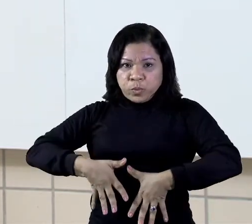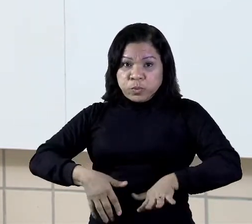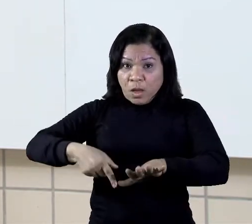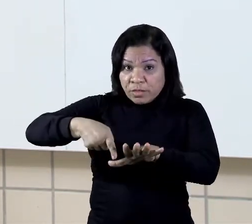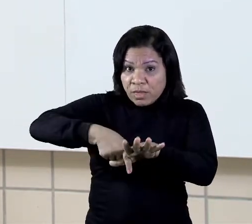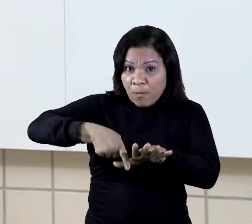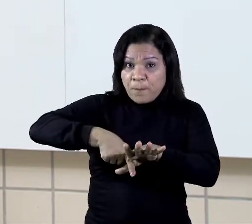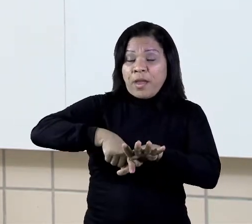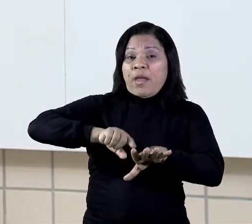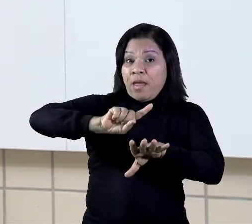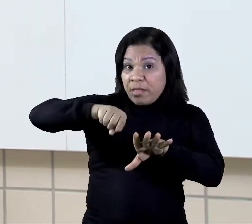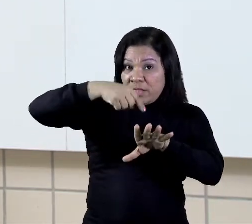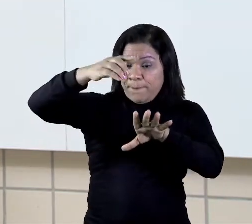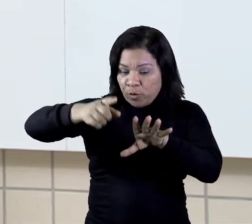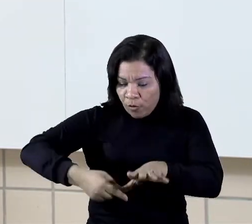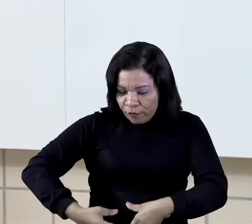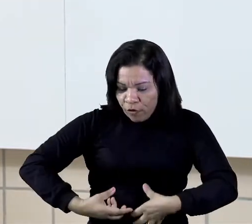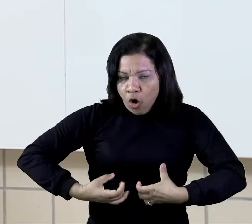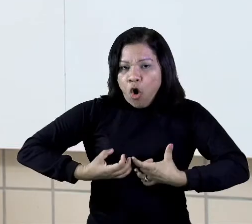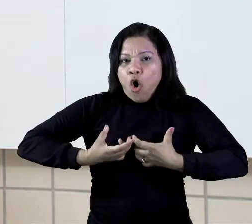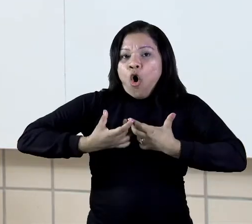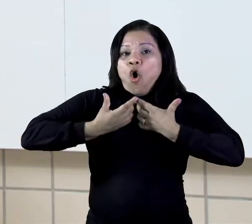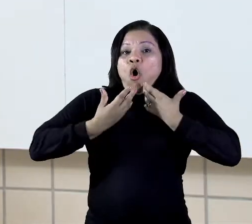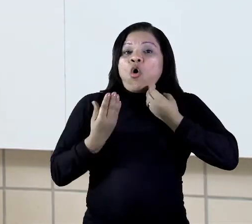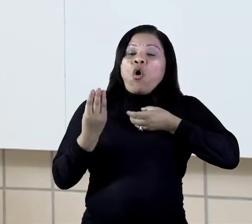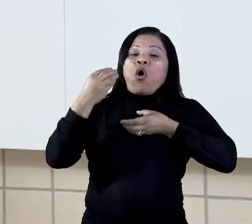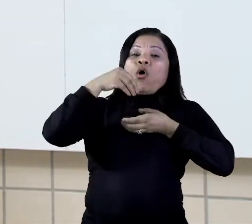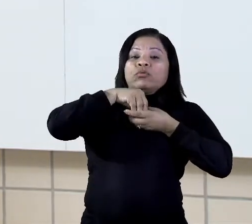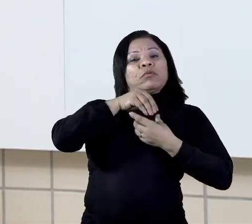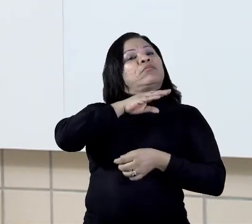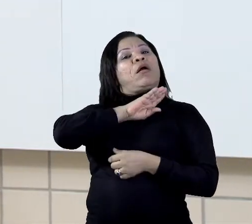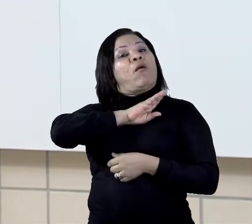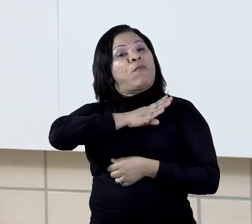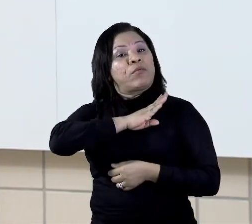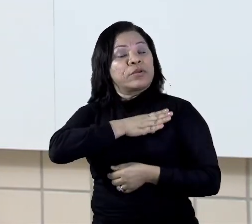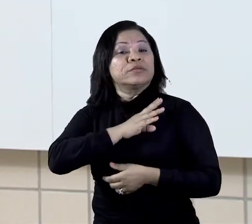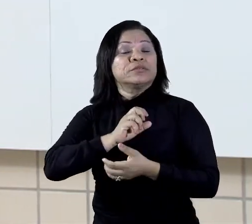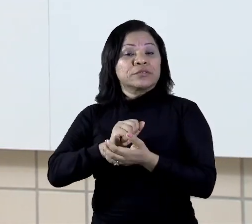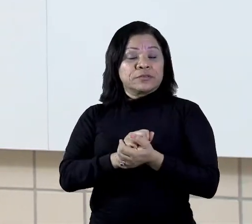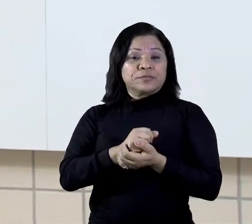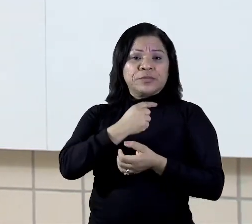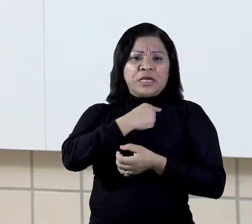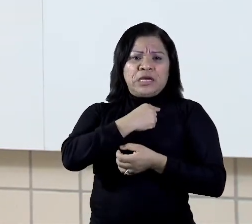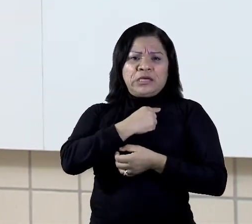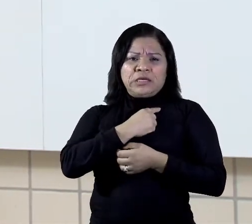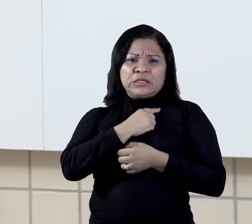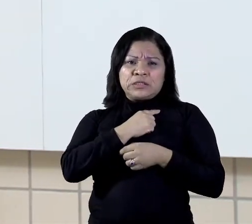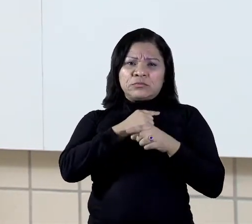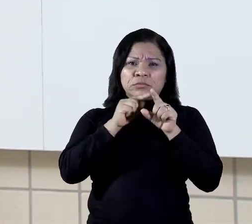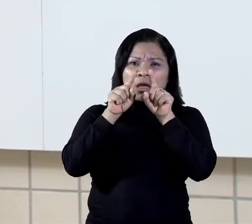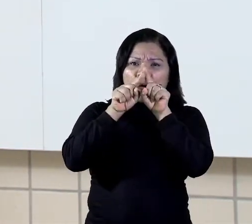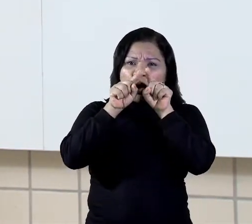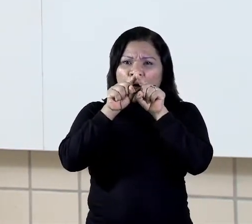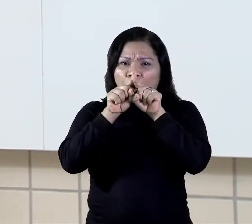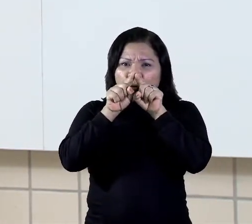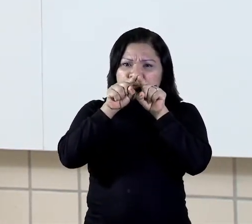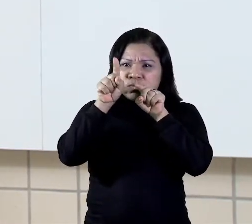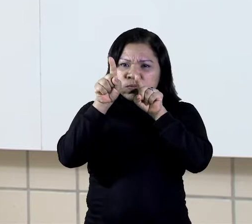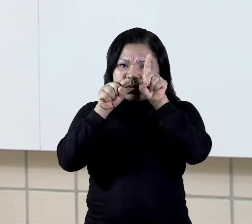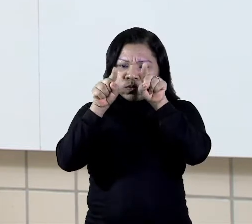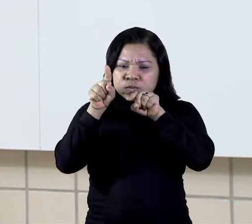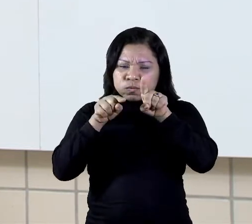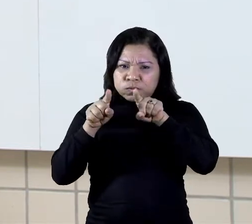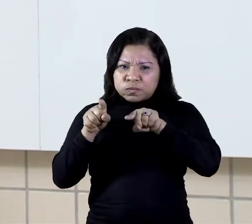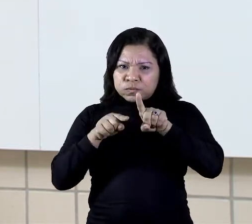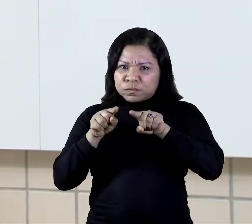de novo. Então é uma musculatura cheia de estrias. Não essa estria que as meninas,